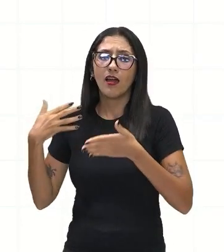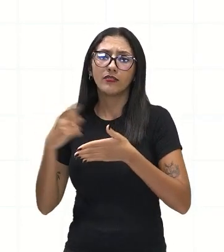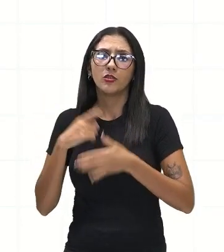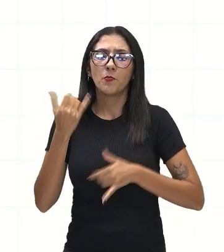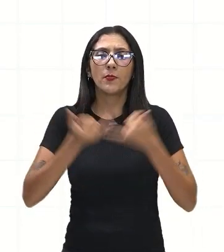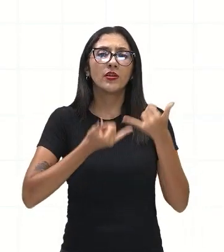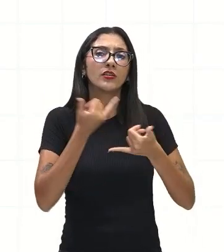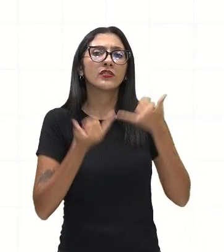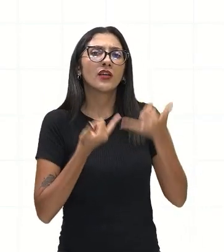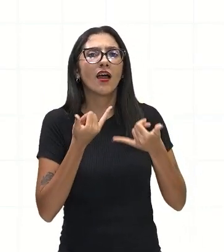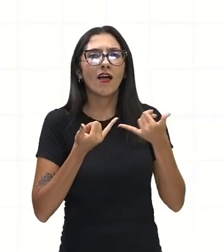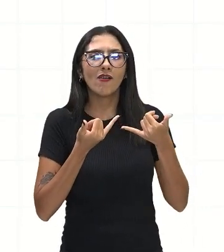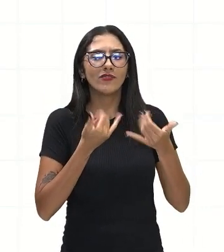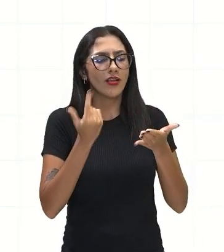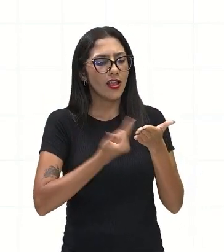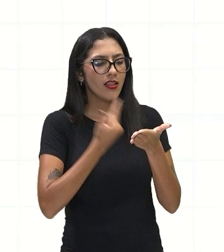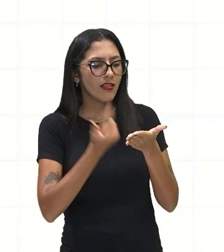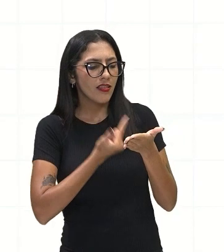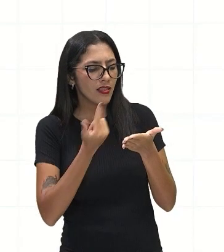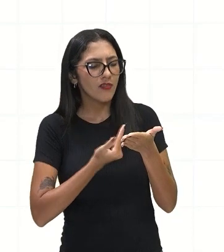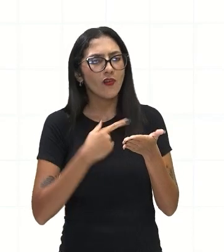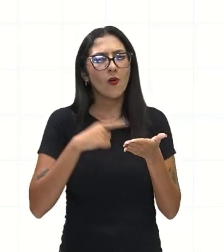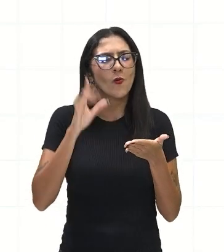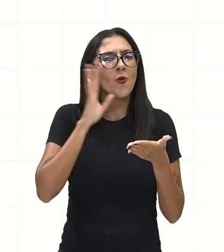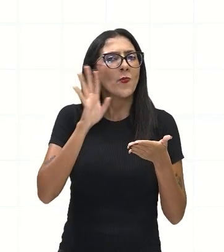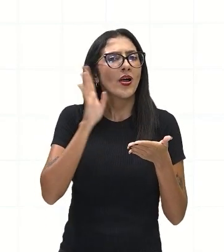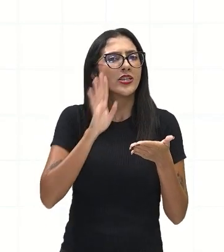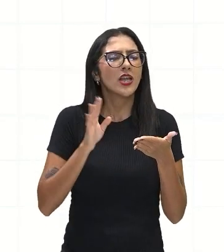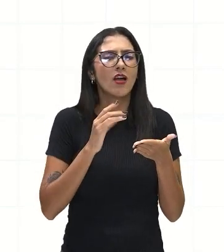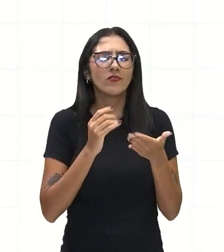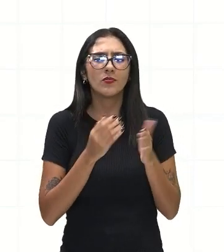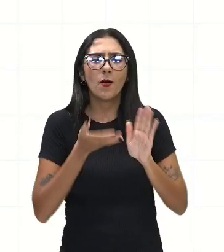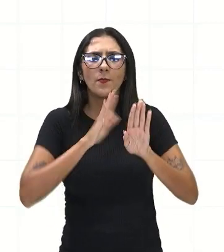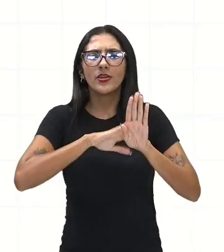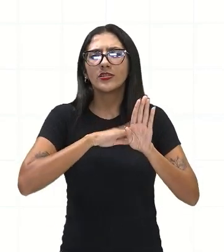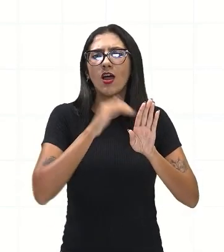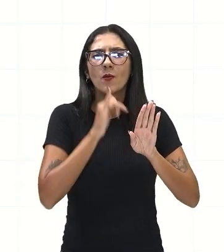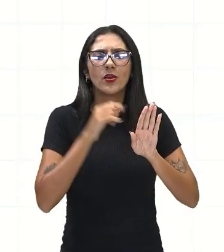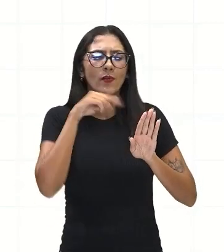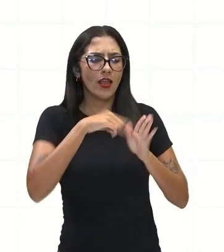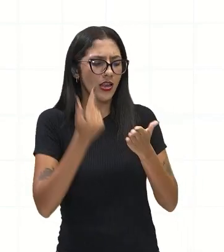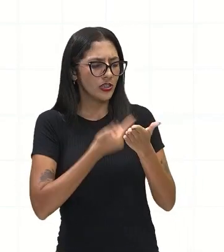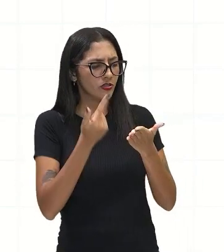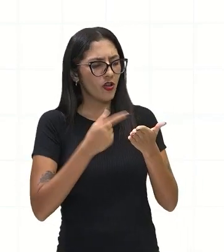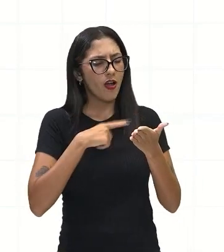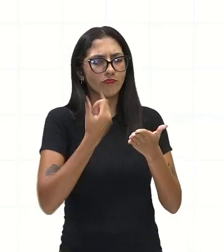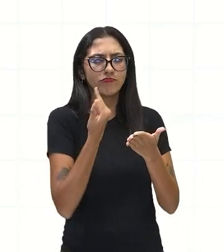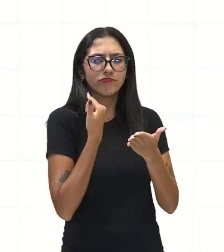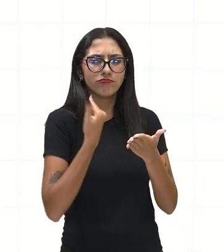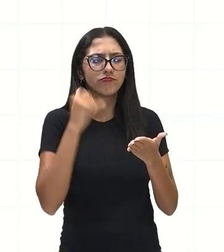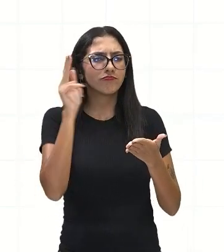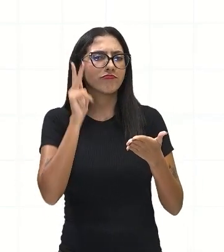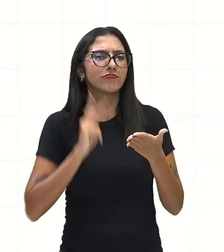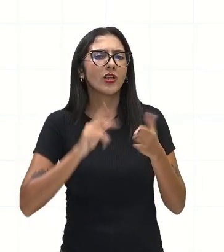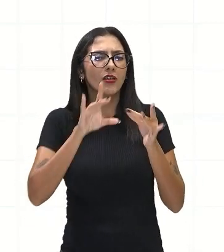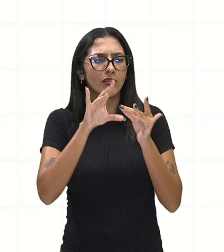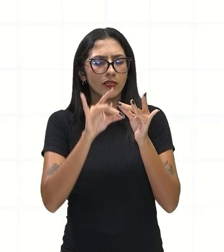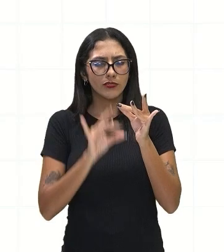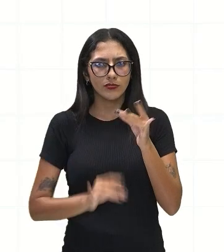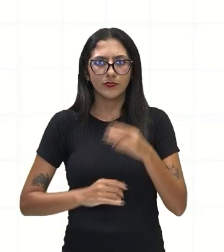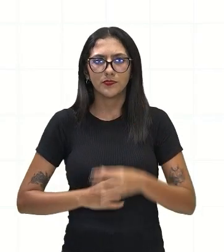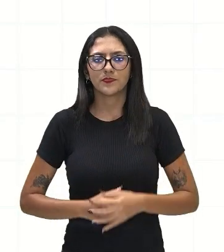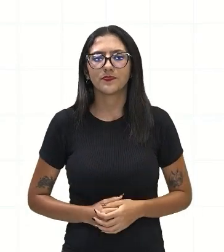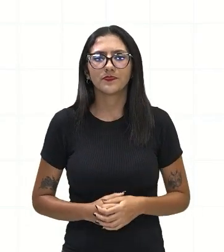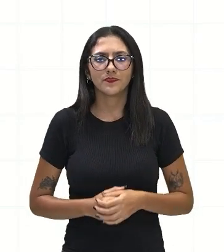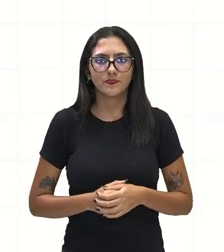e imaginava-os cheios de vozes contando o mundo. Da nossa maravilhosa Cecília Meirelles,